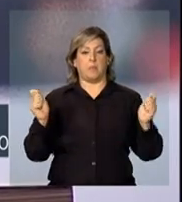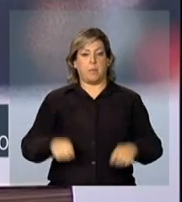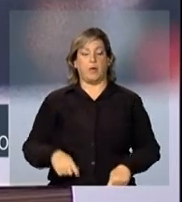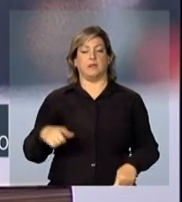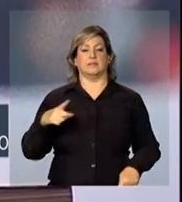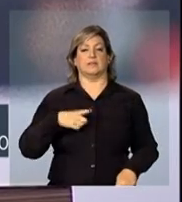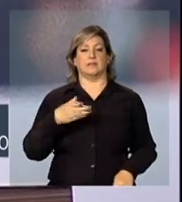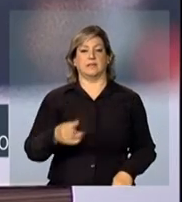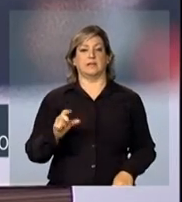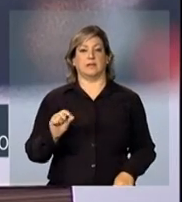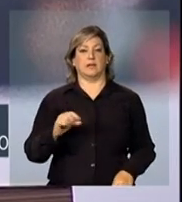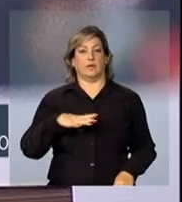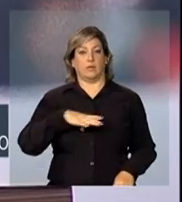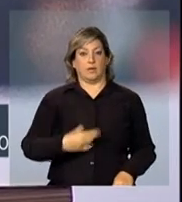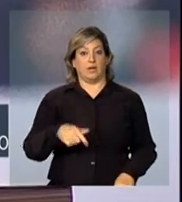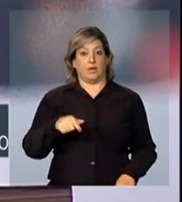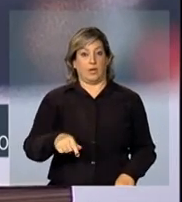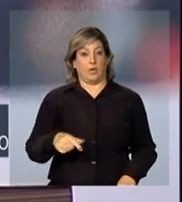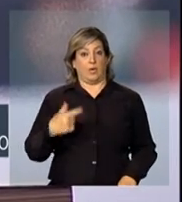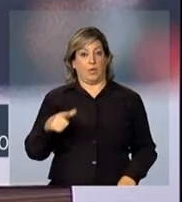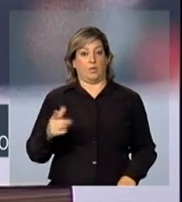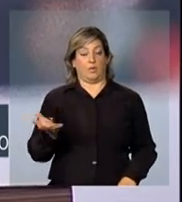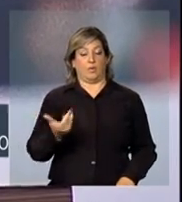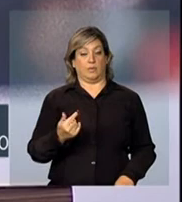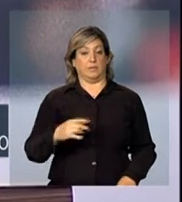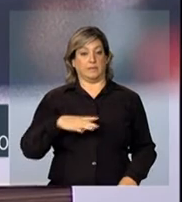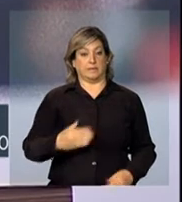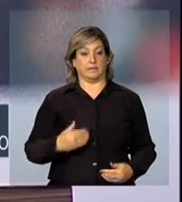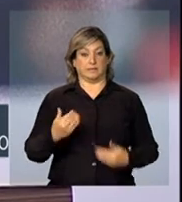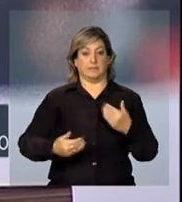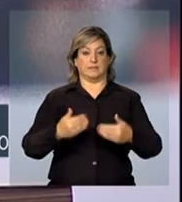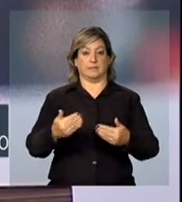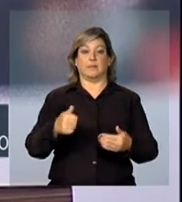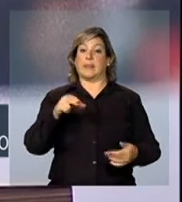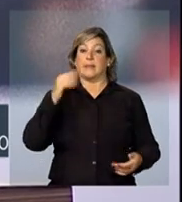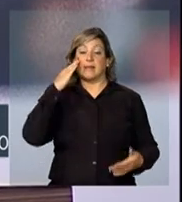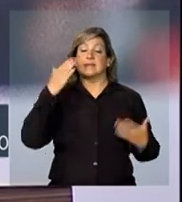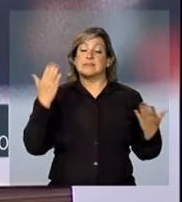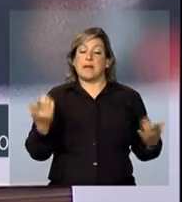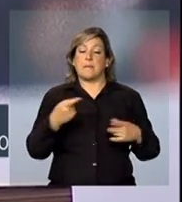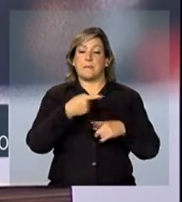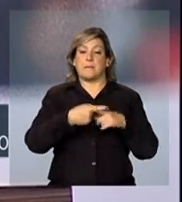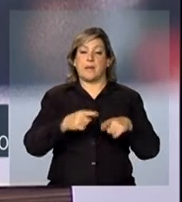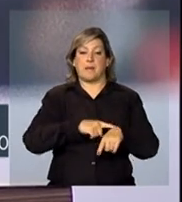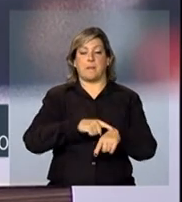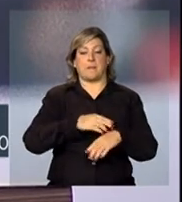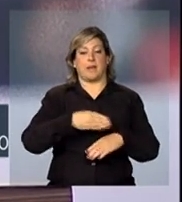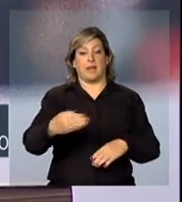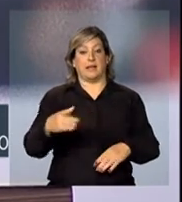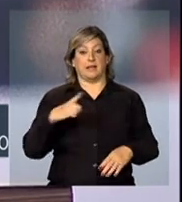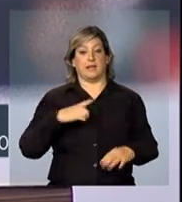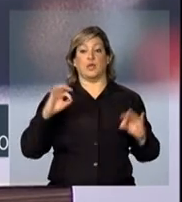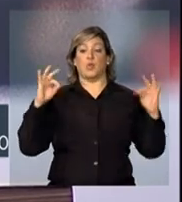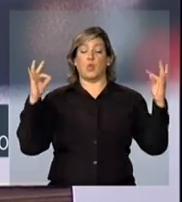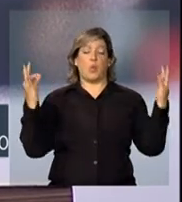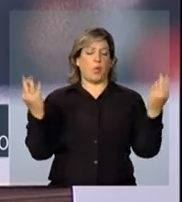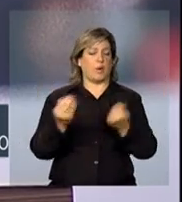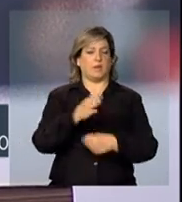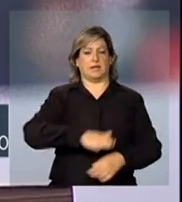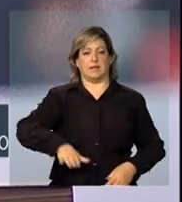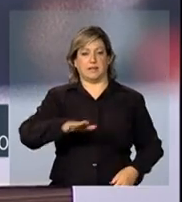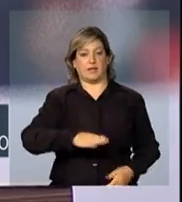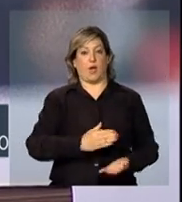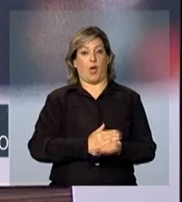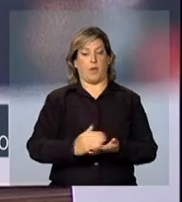encarar esse outro Grande Desafio quem sabe a Médio prazo Não teremos aí todas as crianças